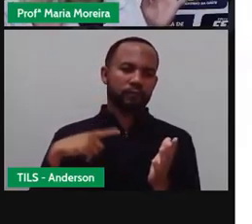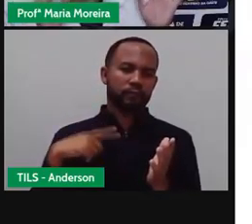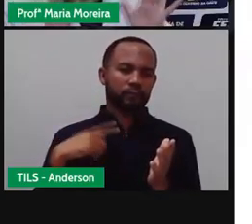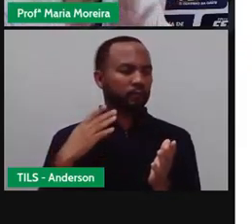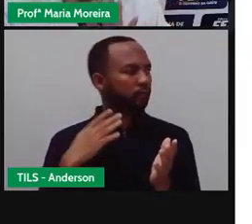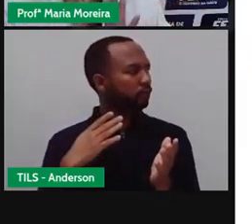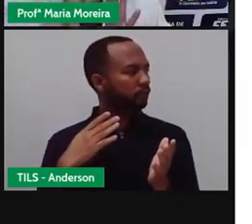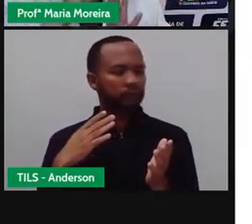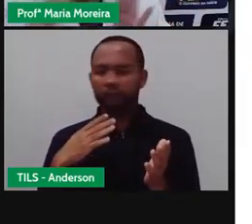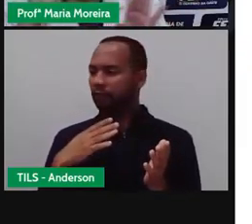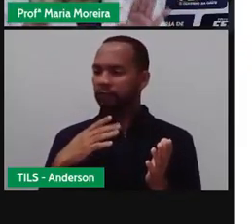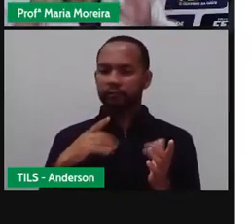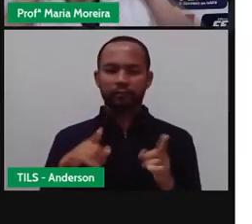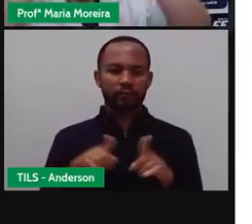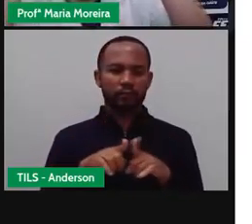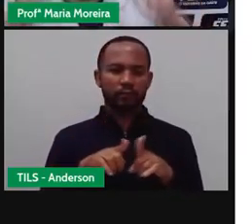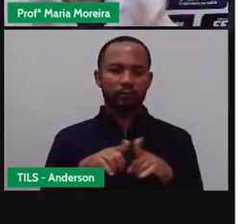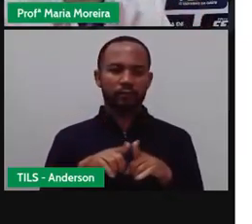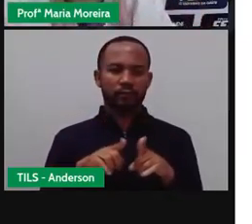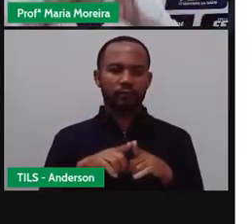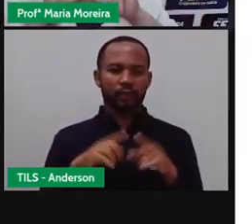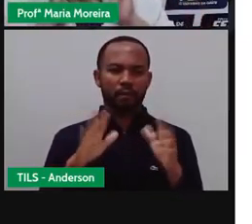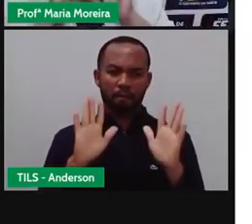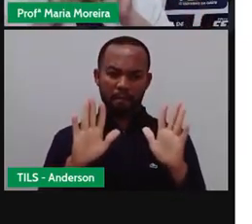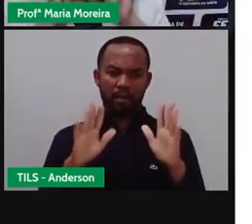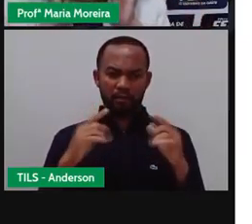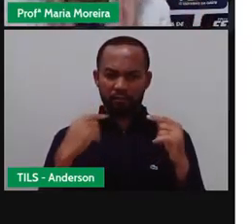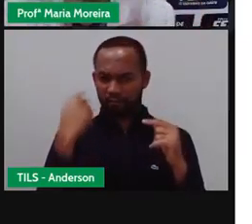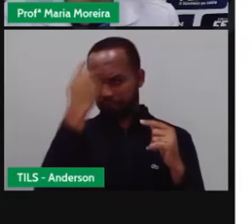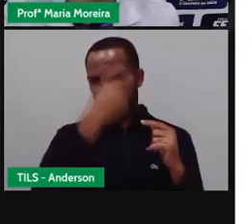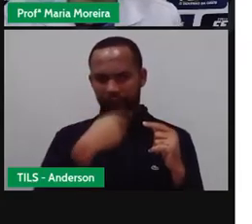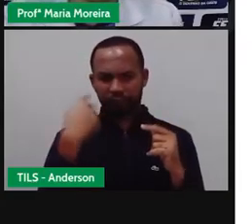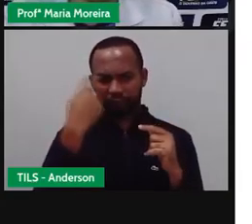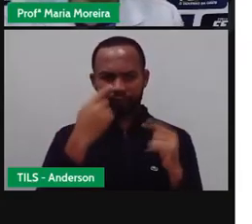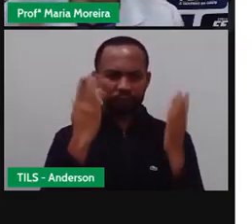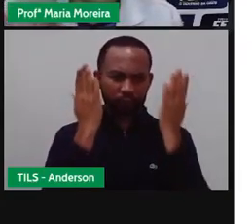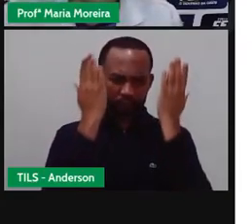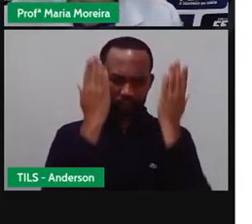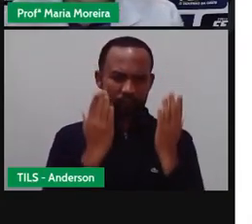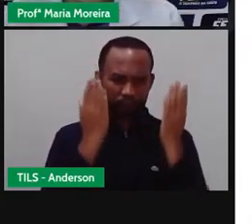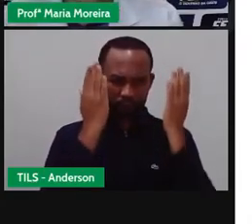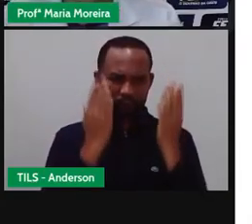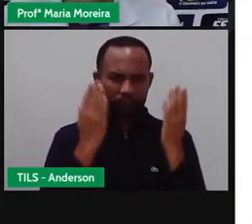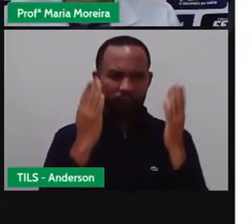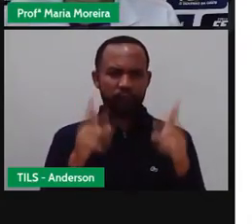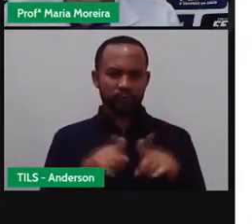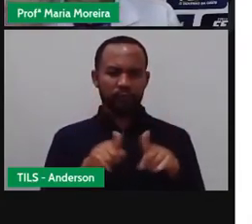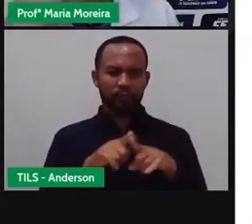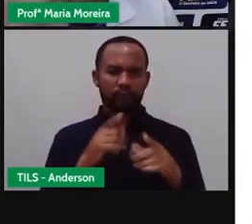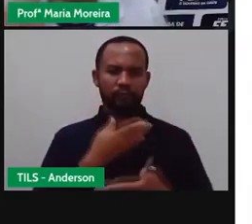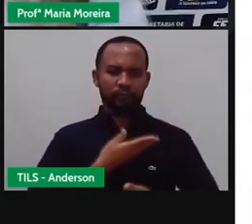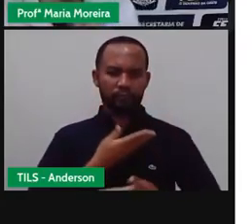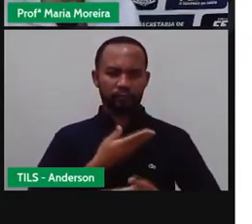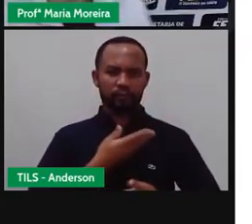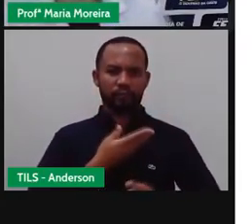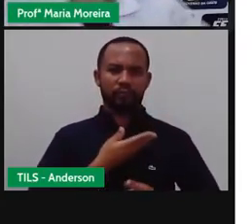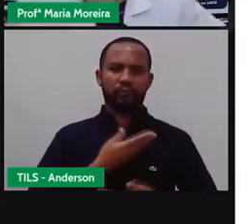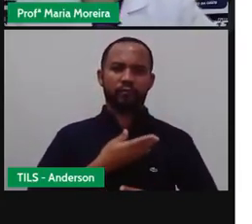lado, mas, né? A grosso modo, temos o que? O nosso rosto simétrico. O nosso corpo também ele é simétrico, é o que a gente